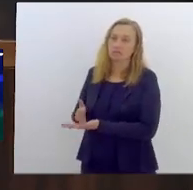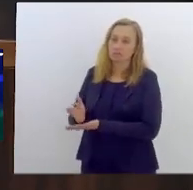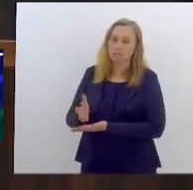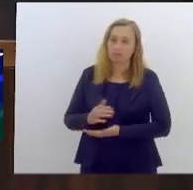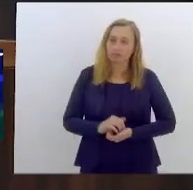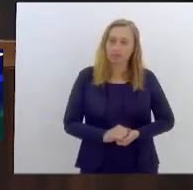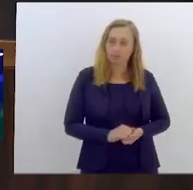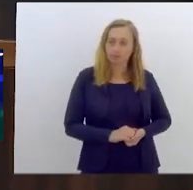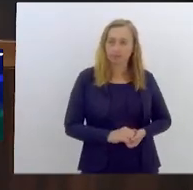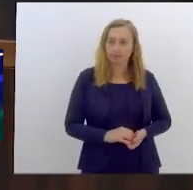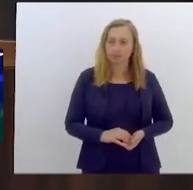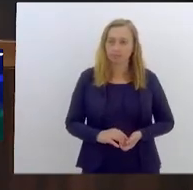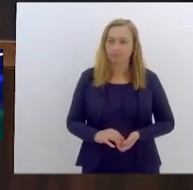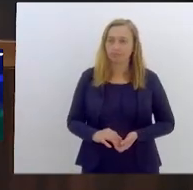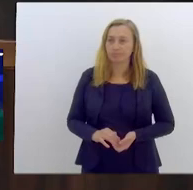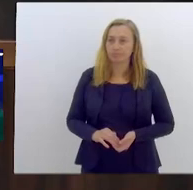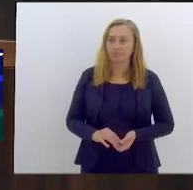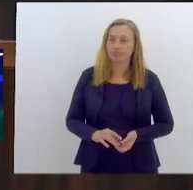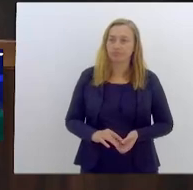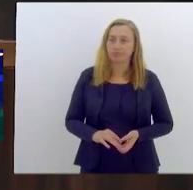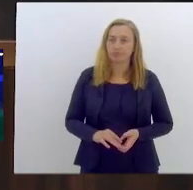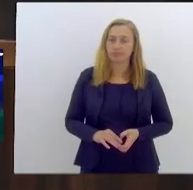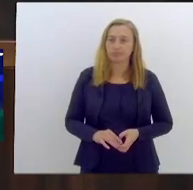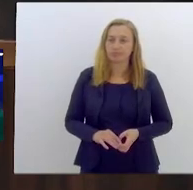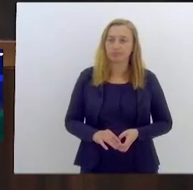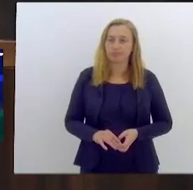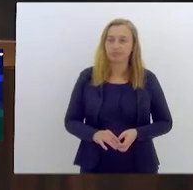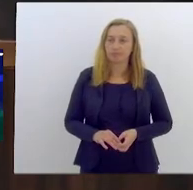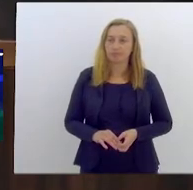estão, aprovado,